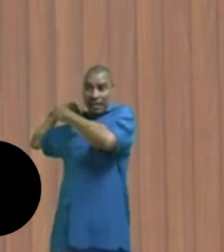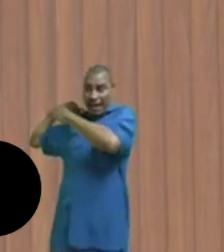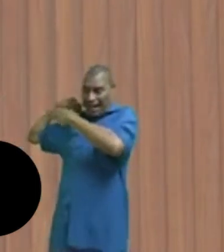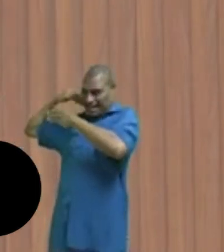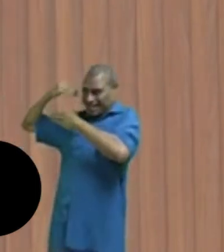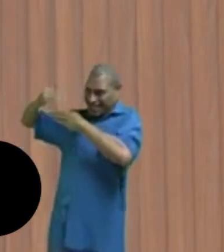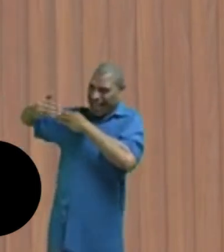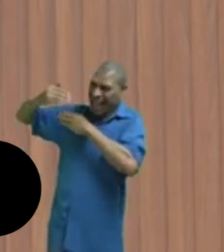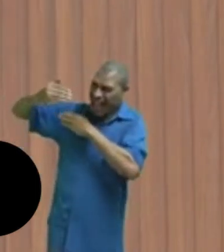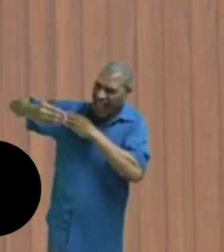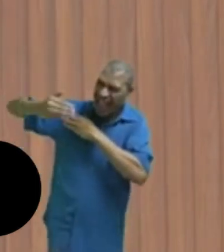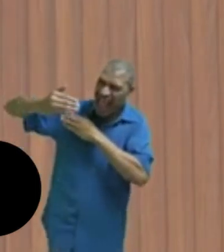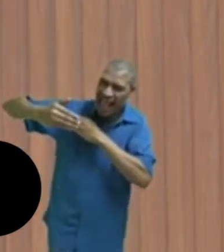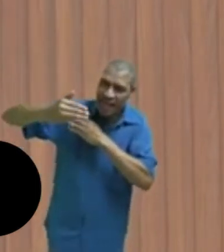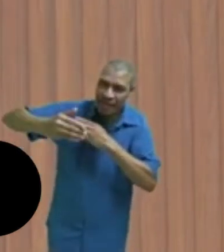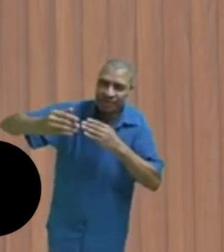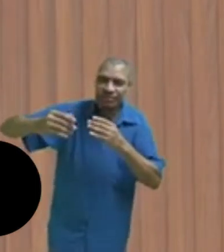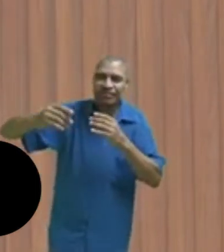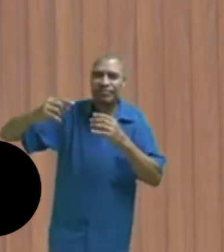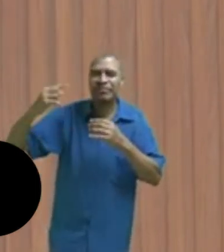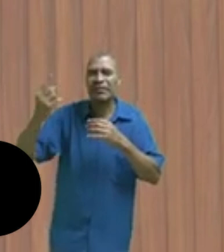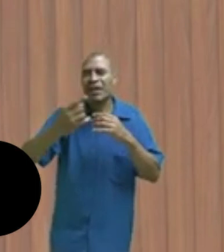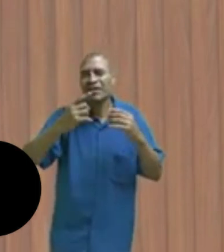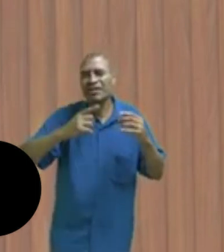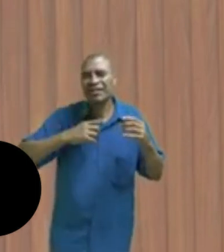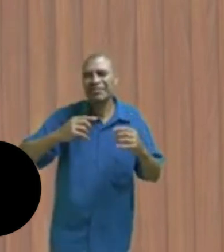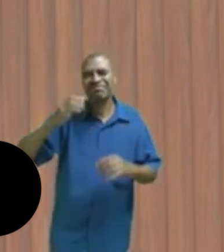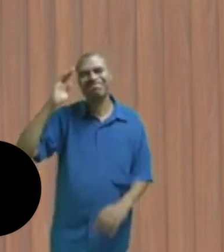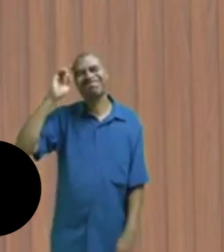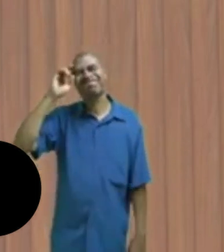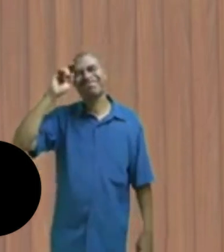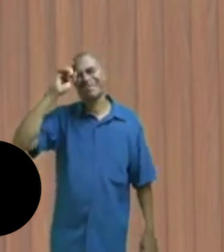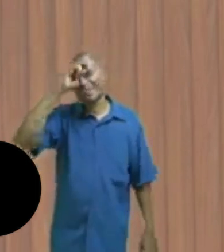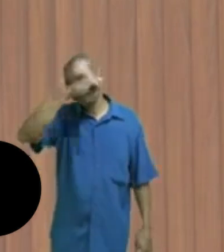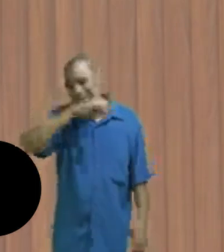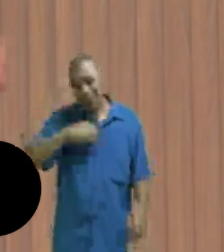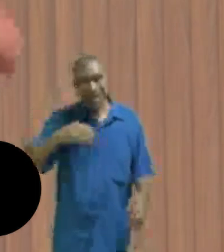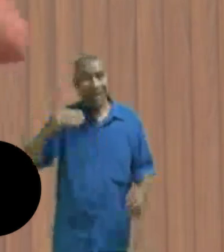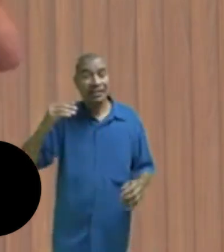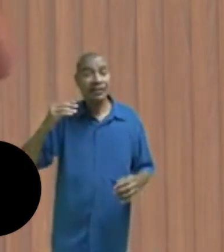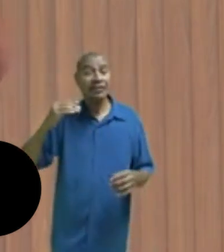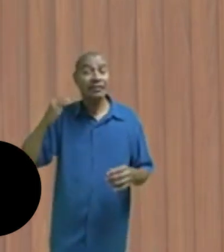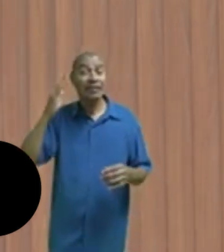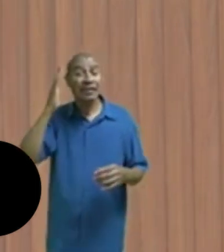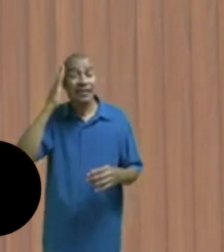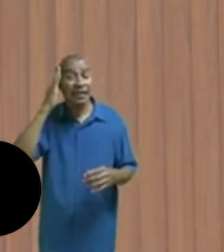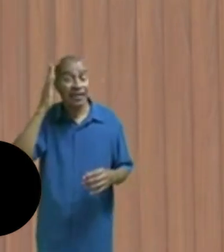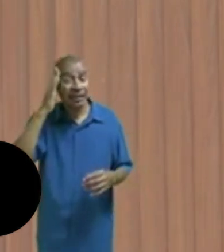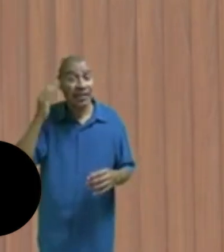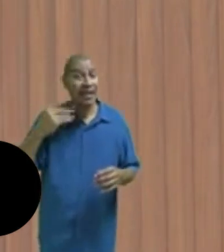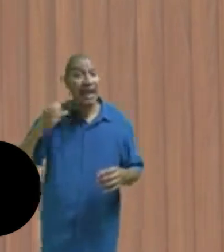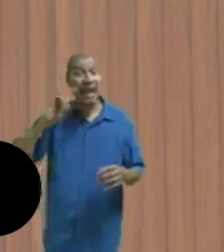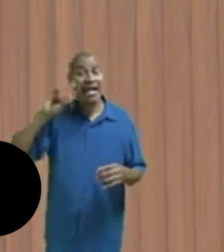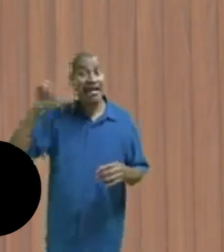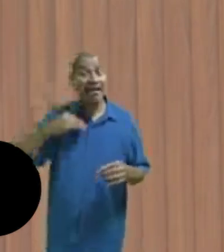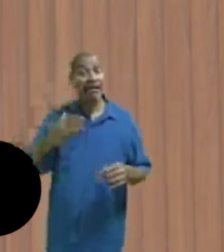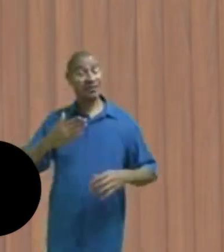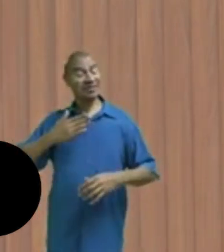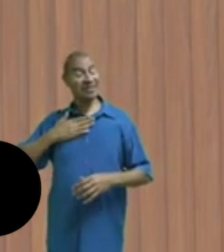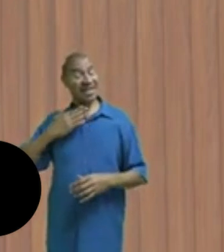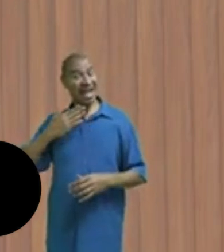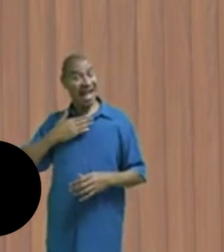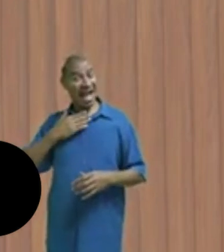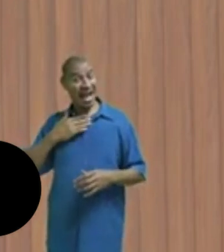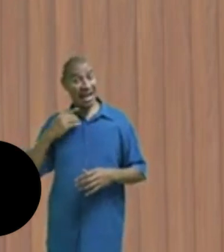dificuldade em entender que Deus se alegra com a nossa tranquilidade. Tem que